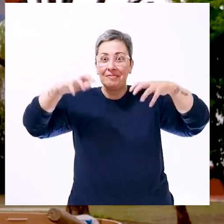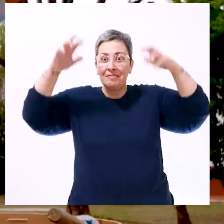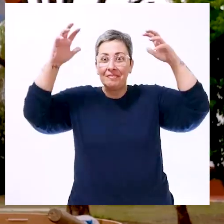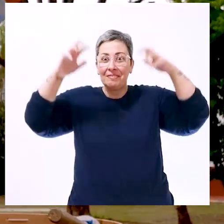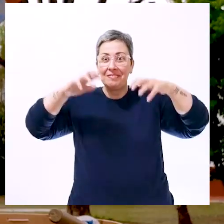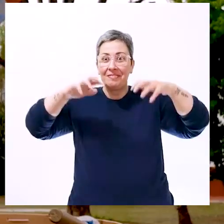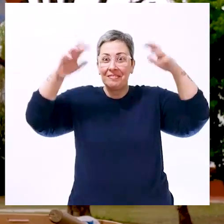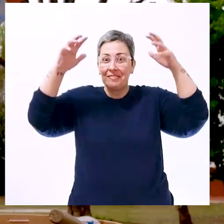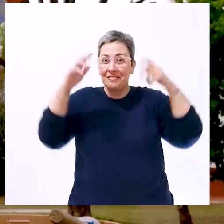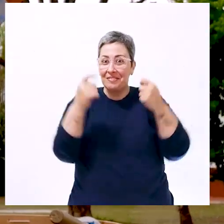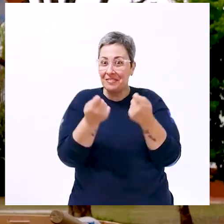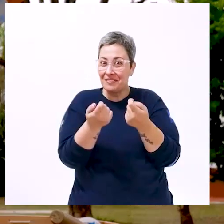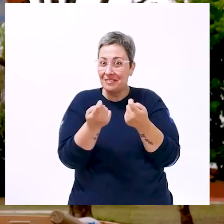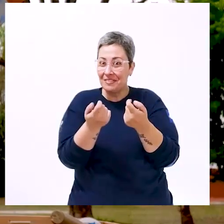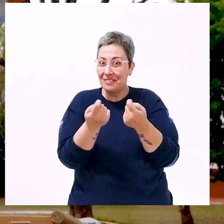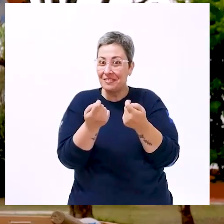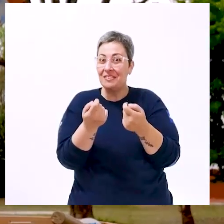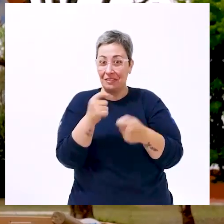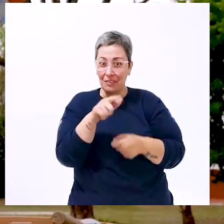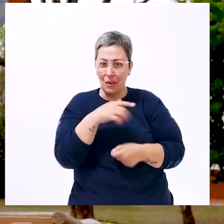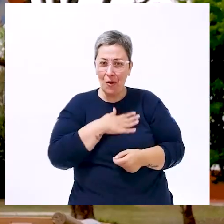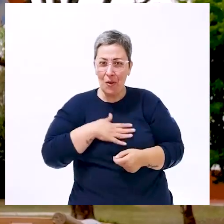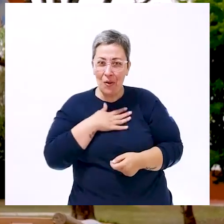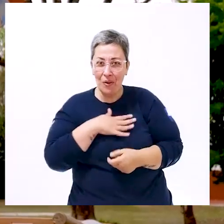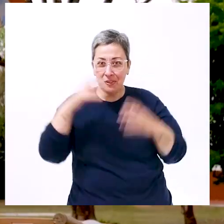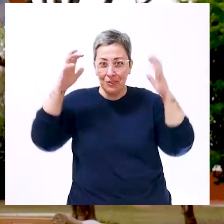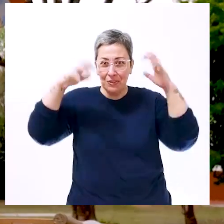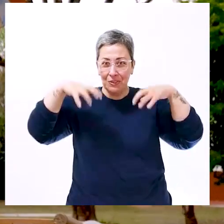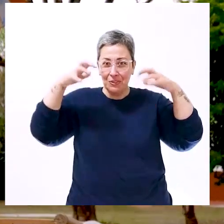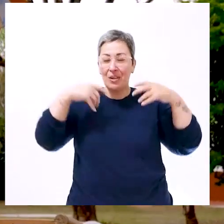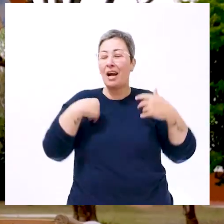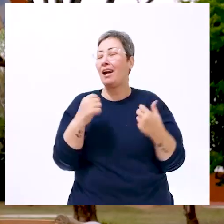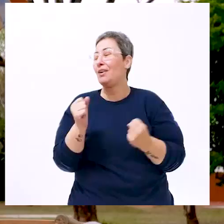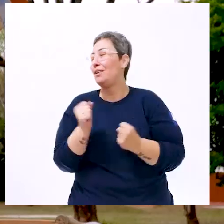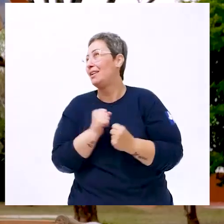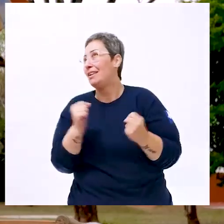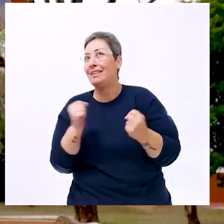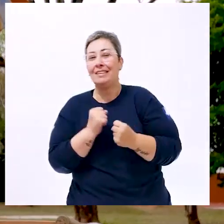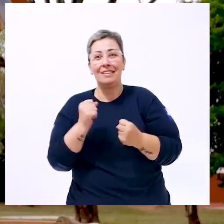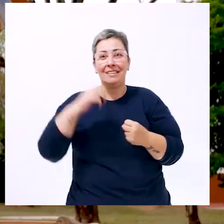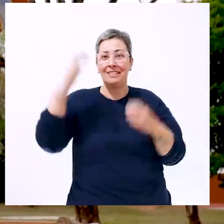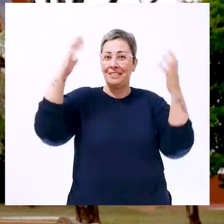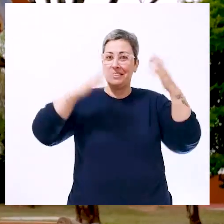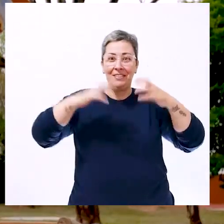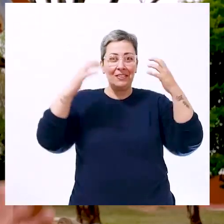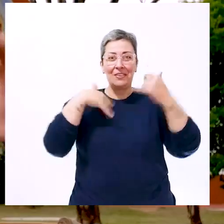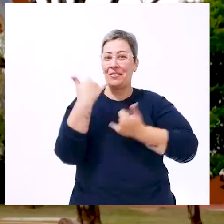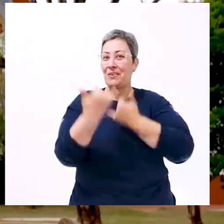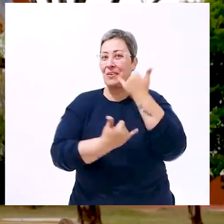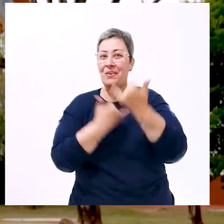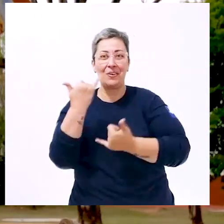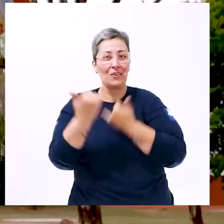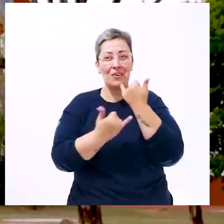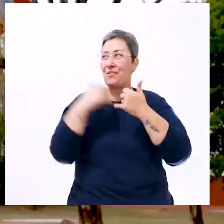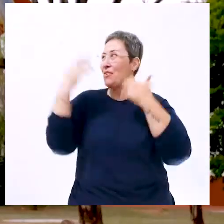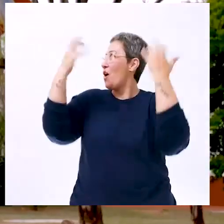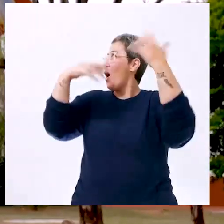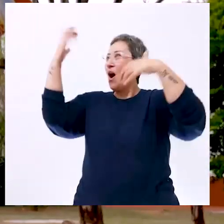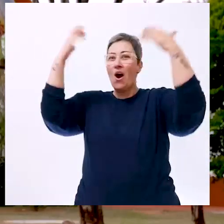A chuva está chegando. Você gosta de chuva? Eu adoro a chuva, eu